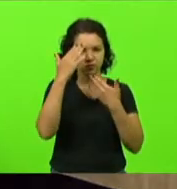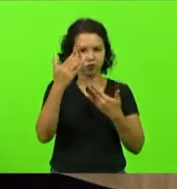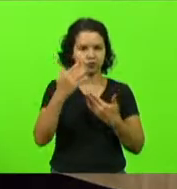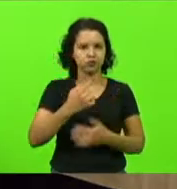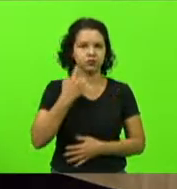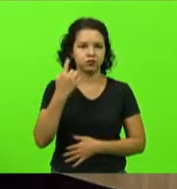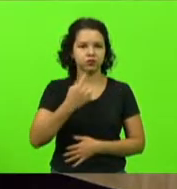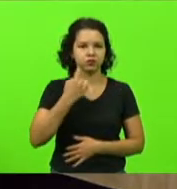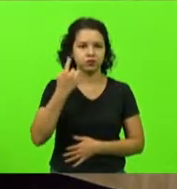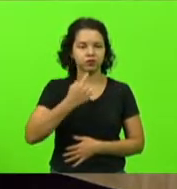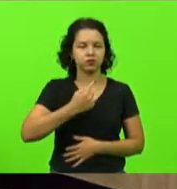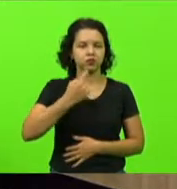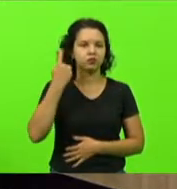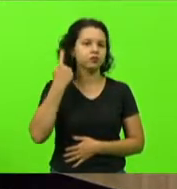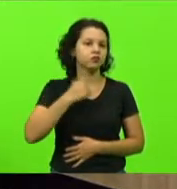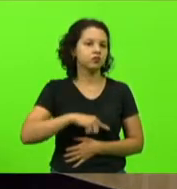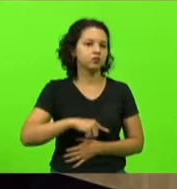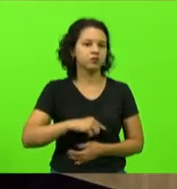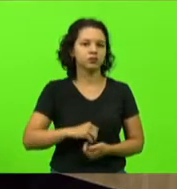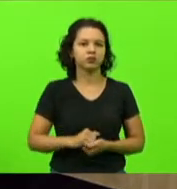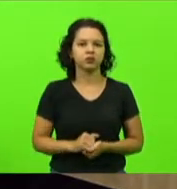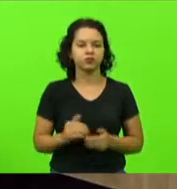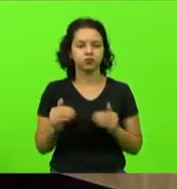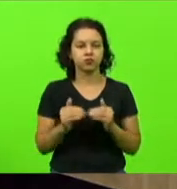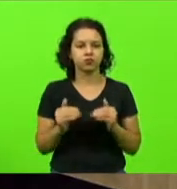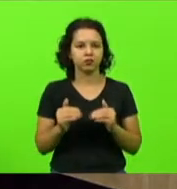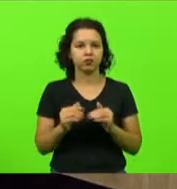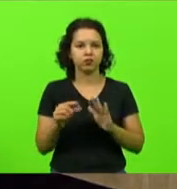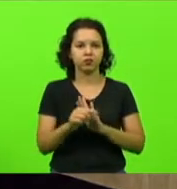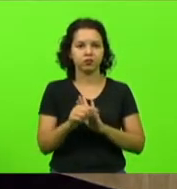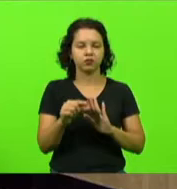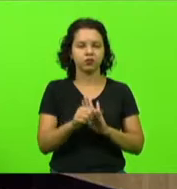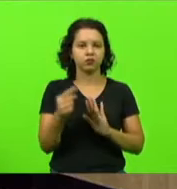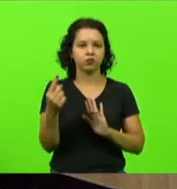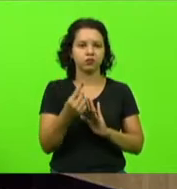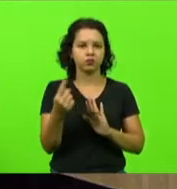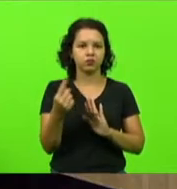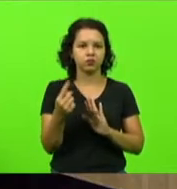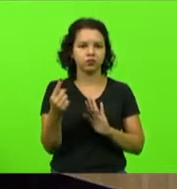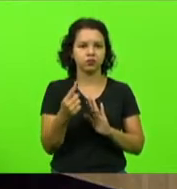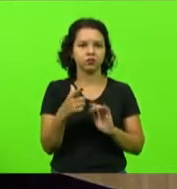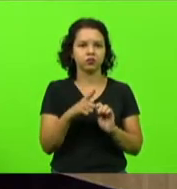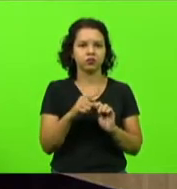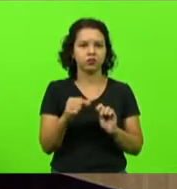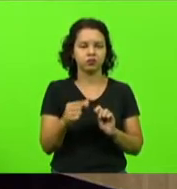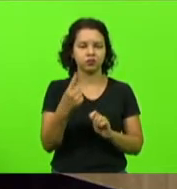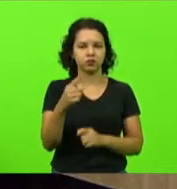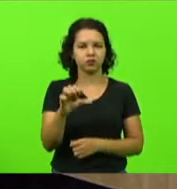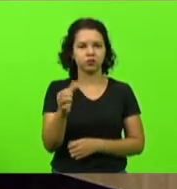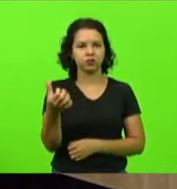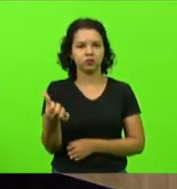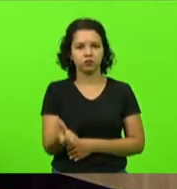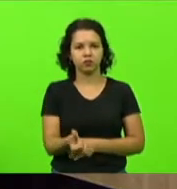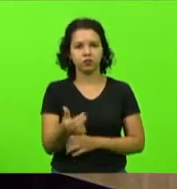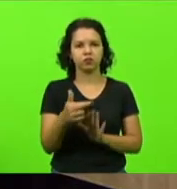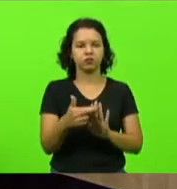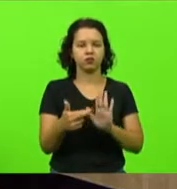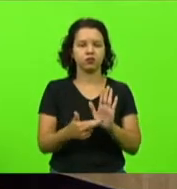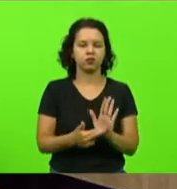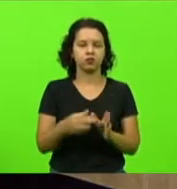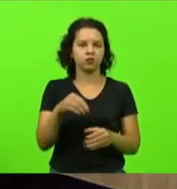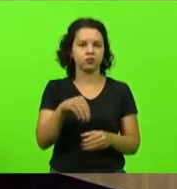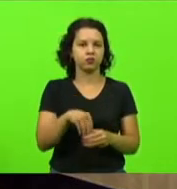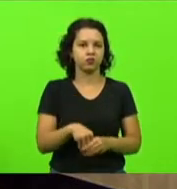Silvio Drevich. Em consonância com o parágrafo 1º do artigo 106 do Regimento Interno,